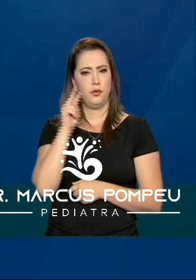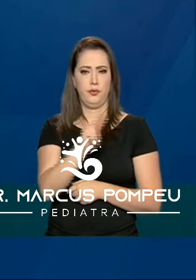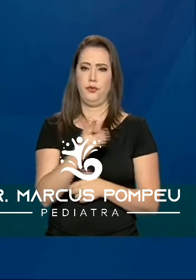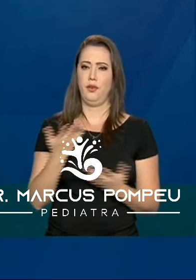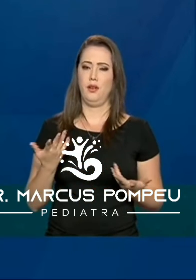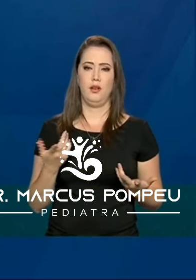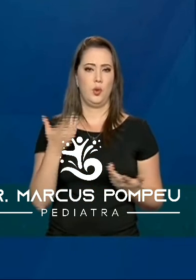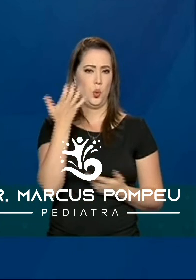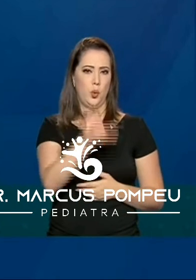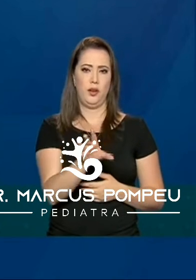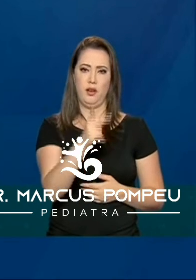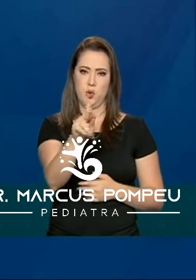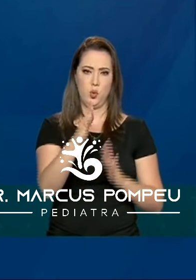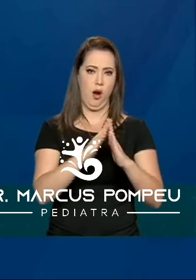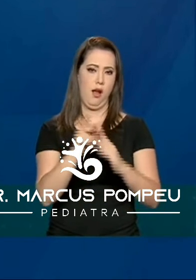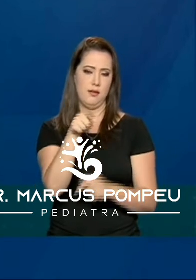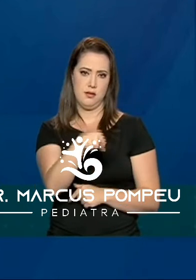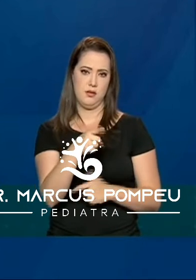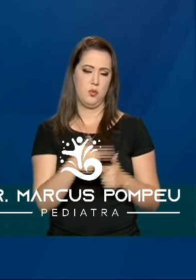complicação dessa na sua casa.